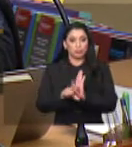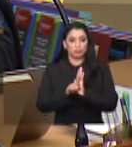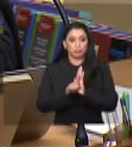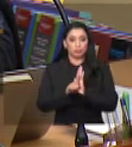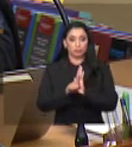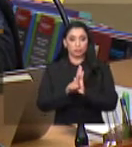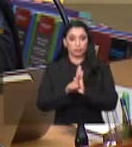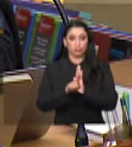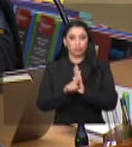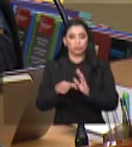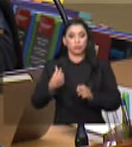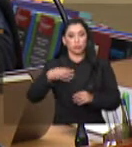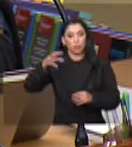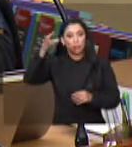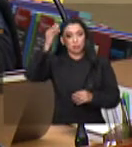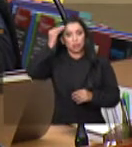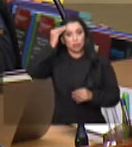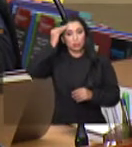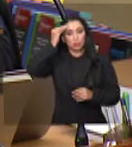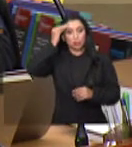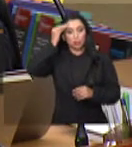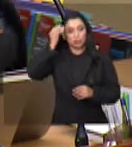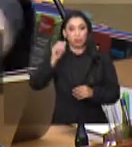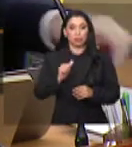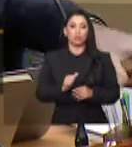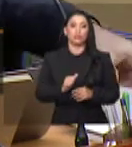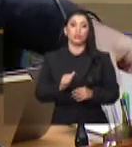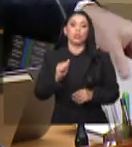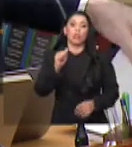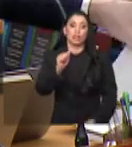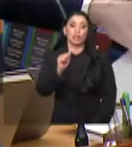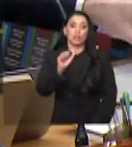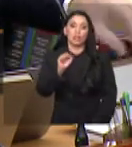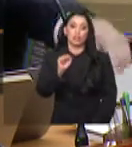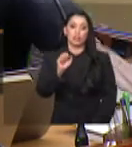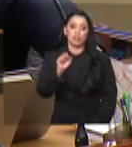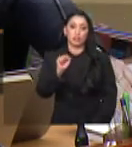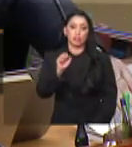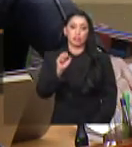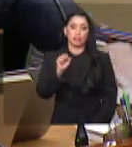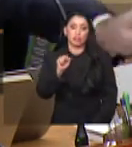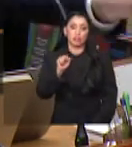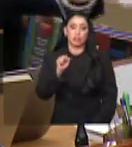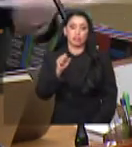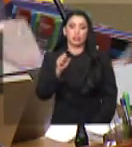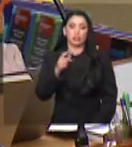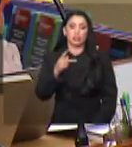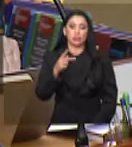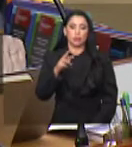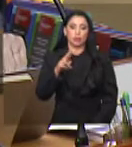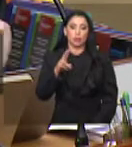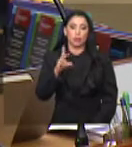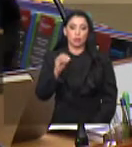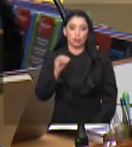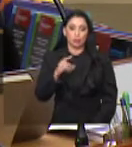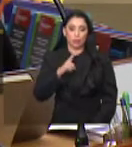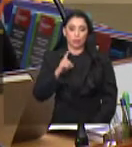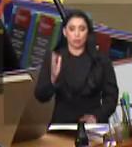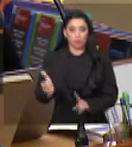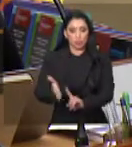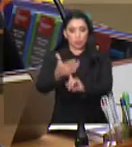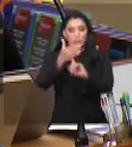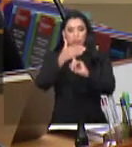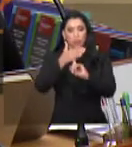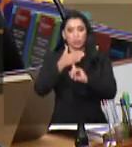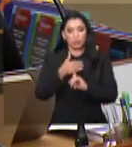eu entendo que a associação autora as Federação das associações das empresas de Tecnologia